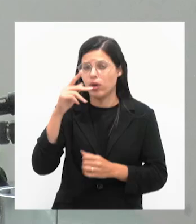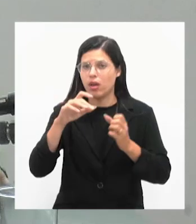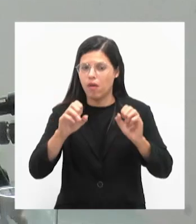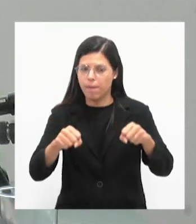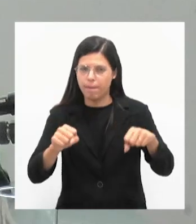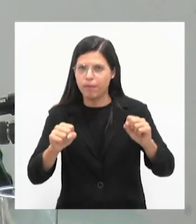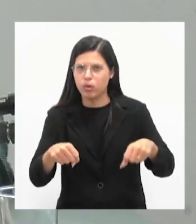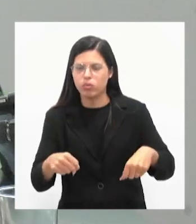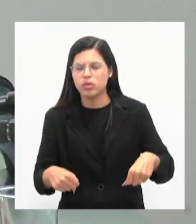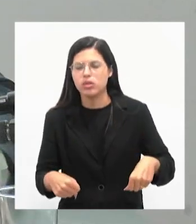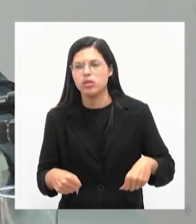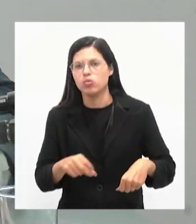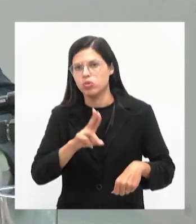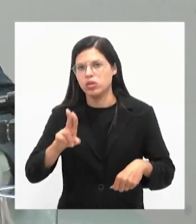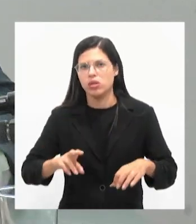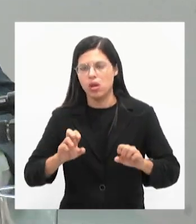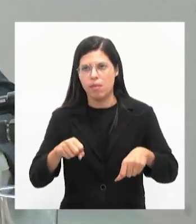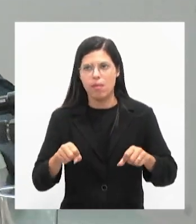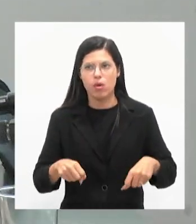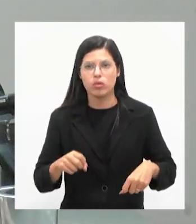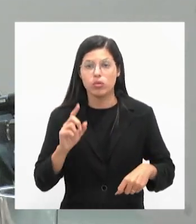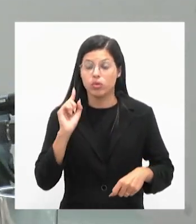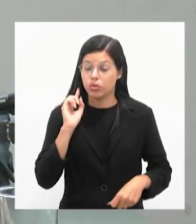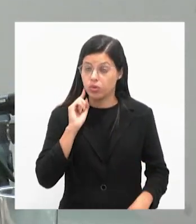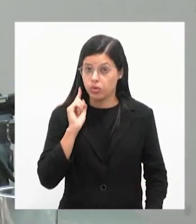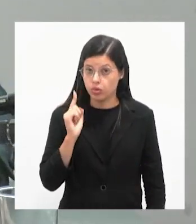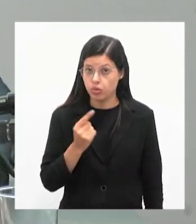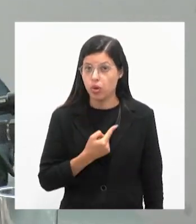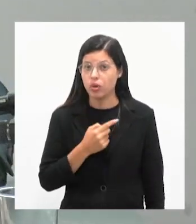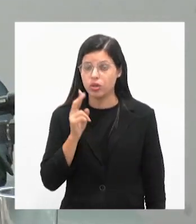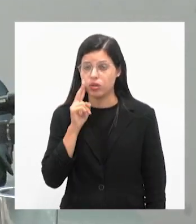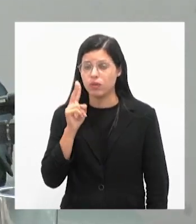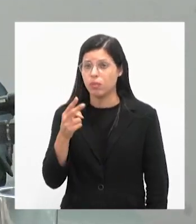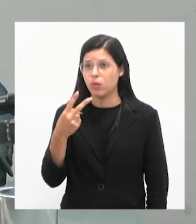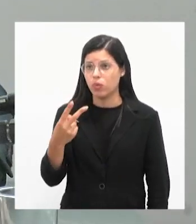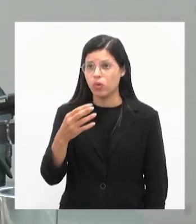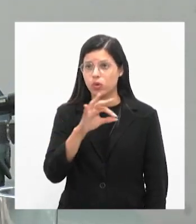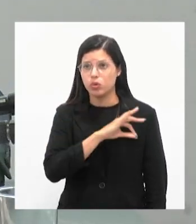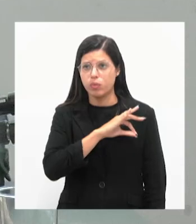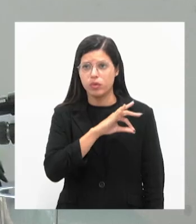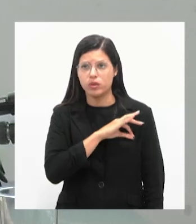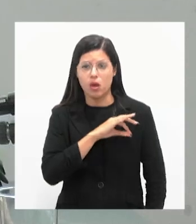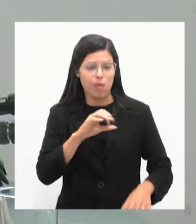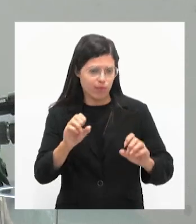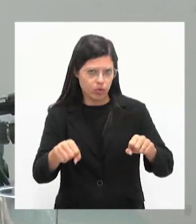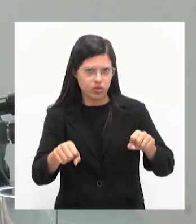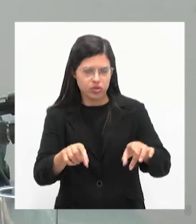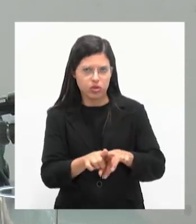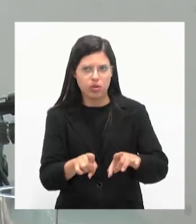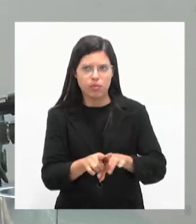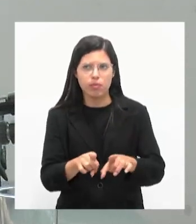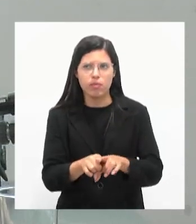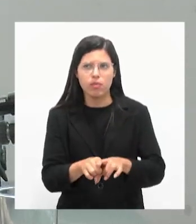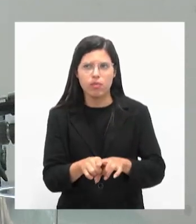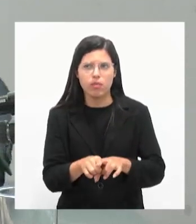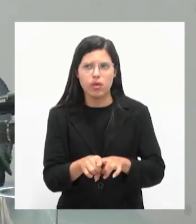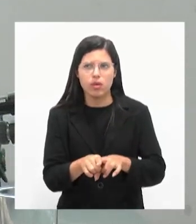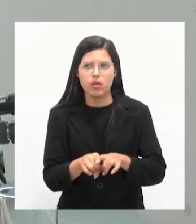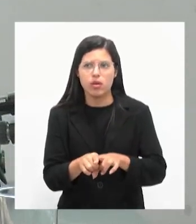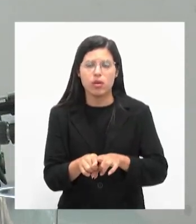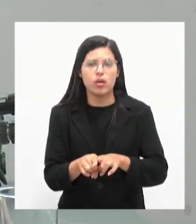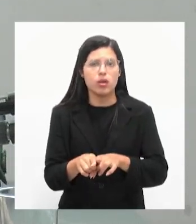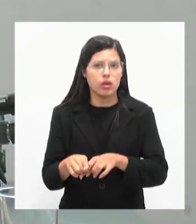num resultado excepcional, a gente chegou a presenciar 2 policiais motociclistas também, que foram atrás de 2